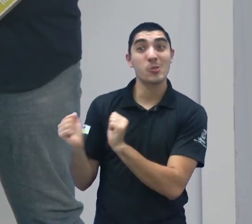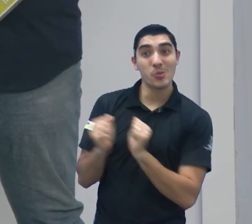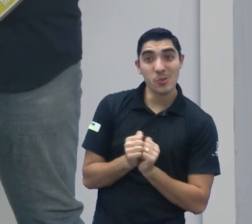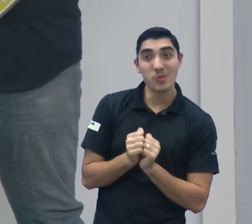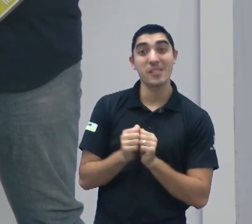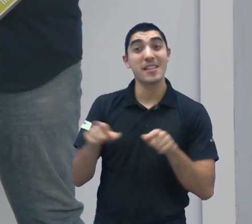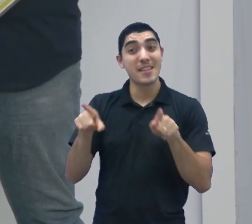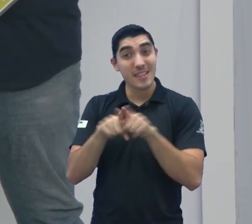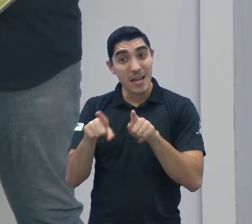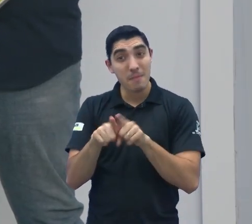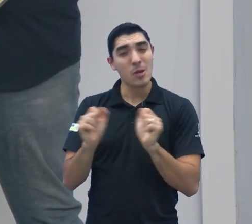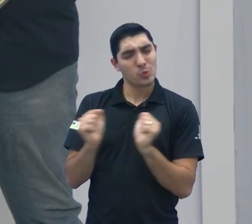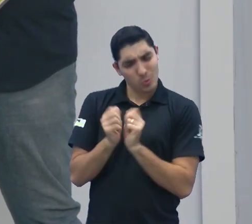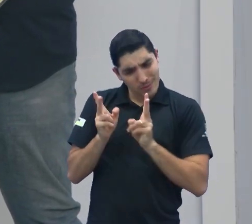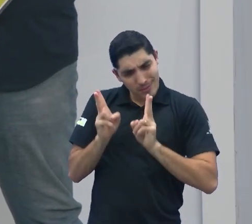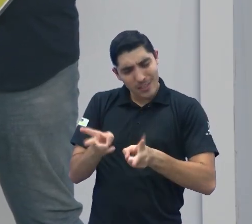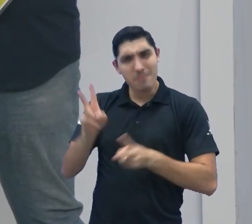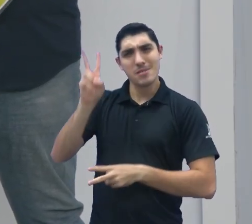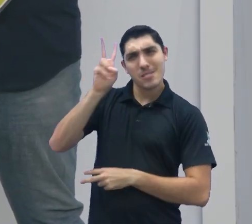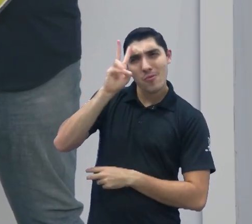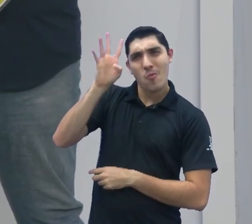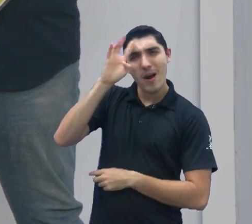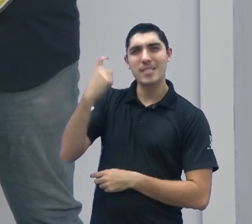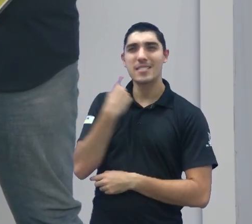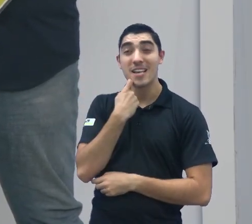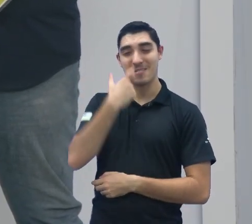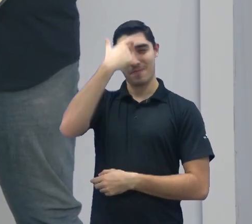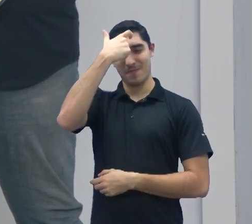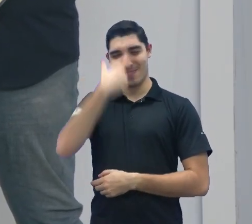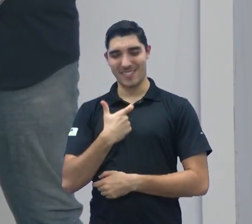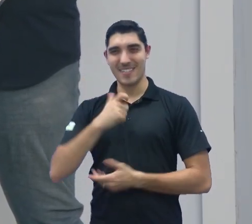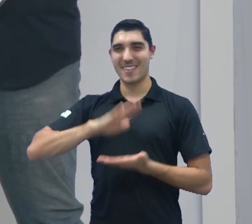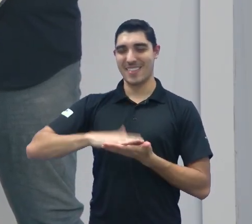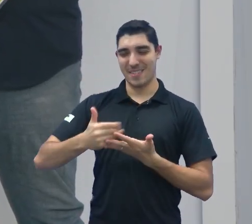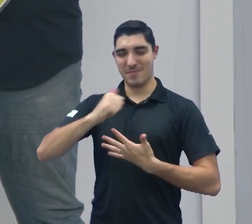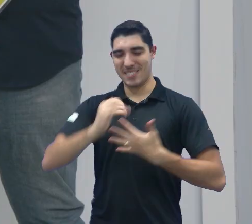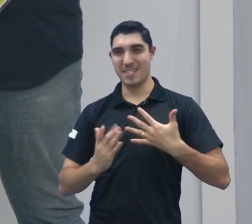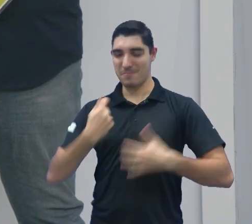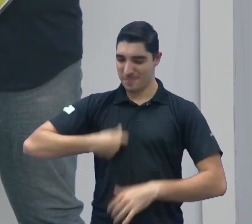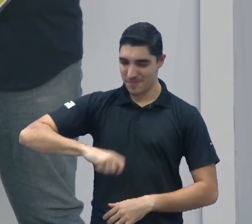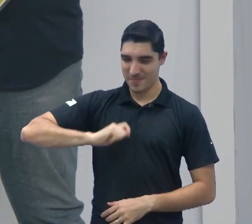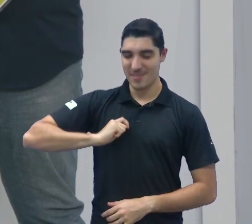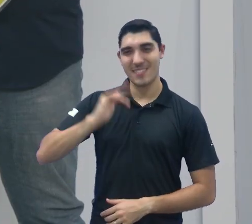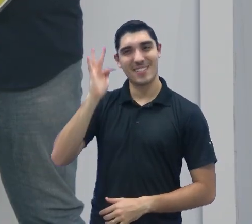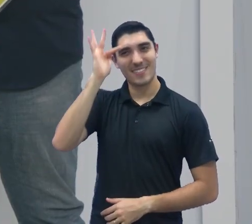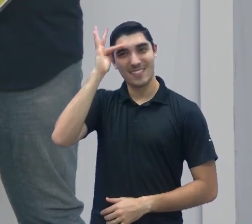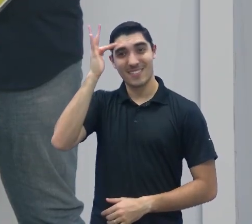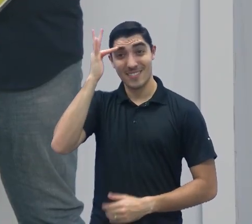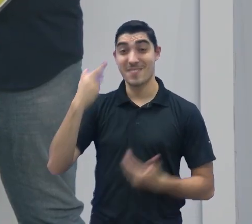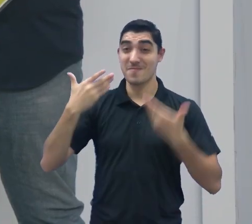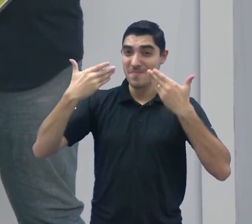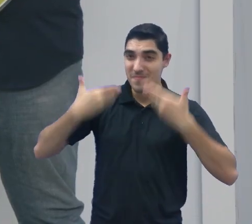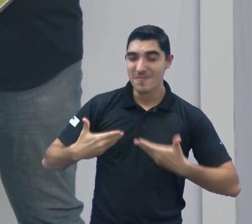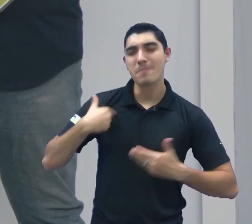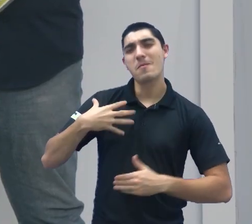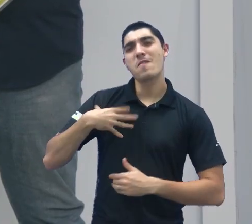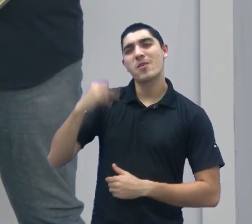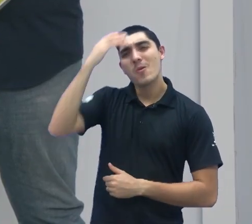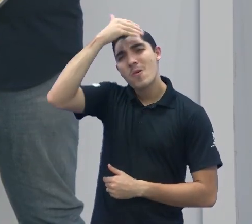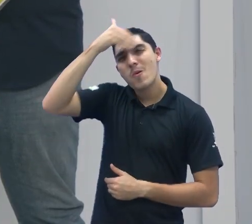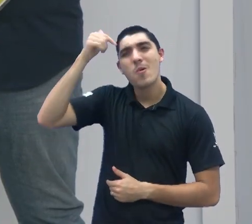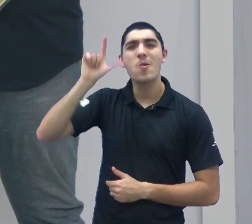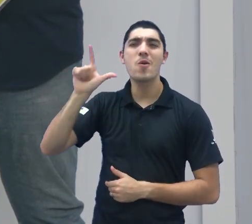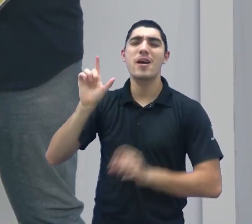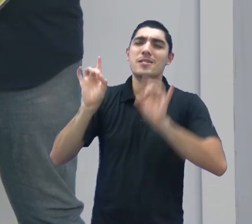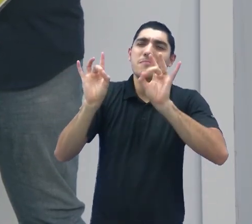está com a gente sempre, toda segunda, quarta e sexta, é o nosso intérprete de Libras, o nosso querido Luiz Fernando, que é o papai do Lorenzo. O Lorenzo, que é